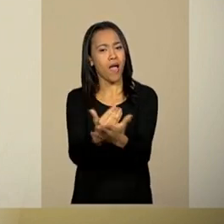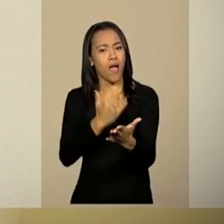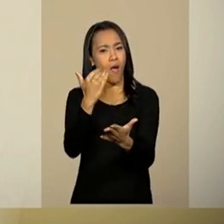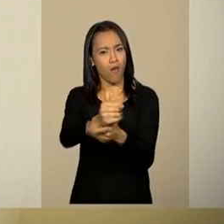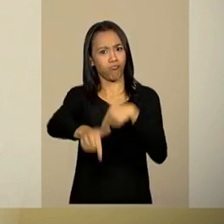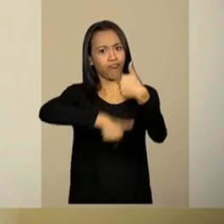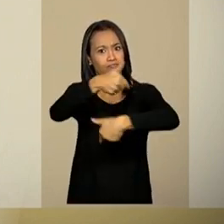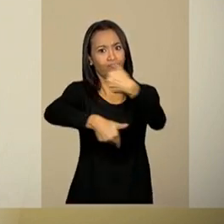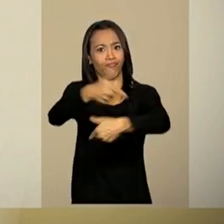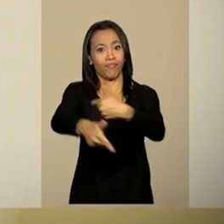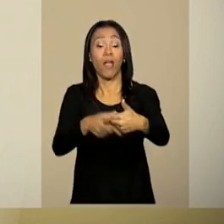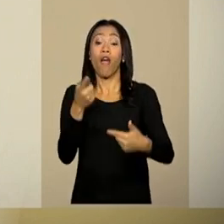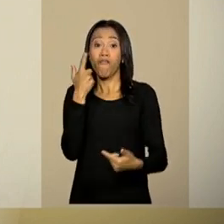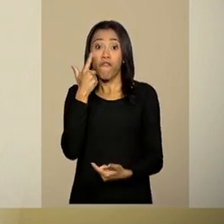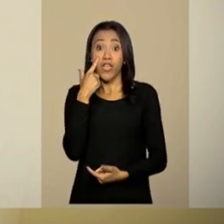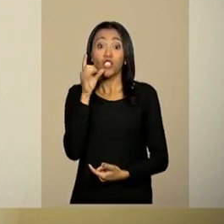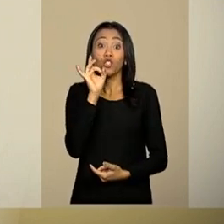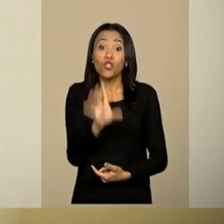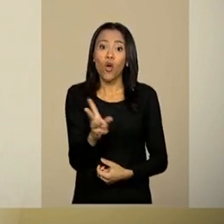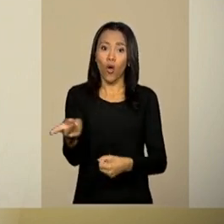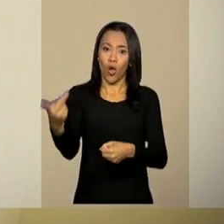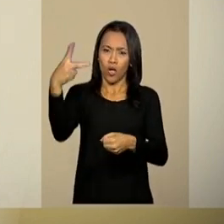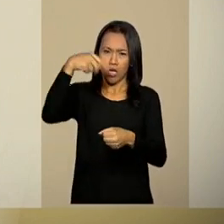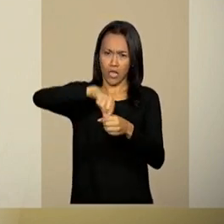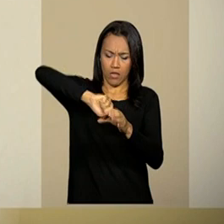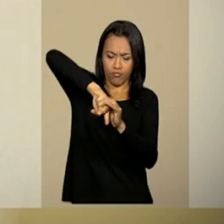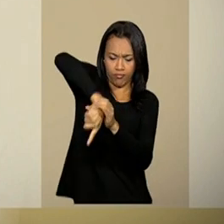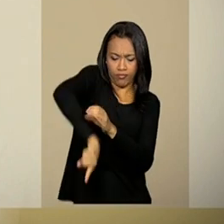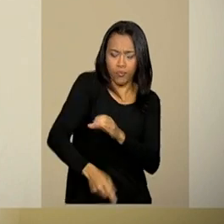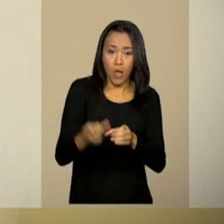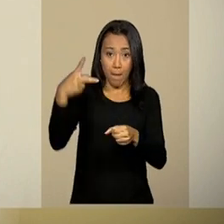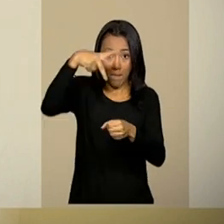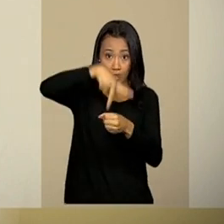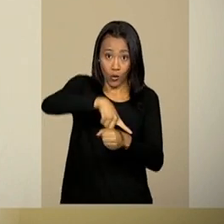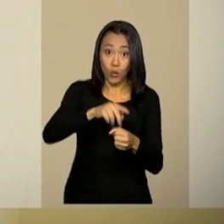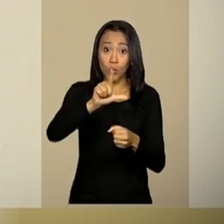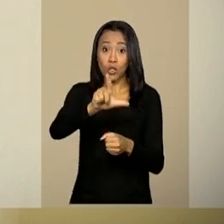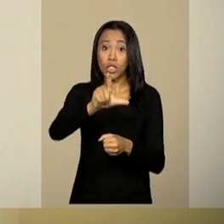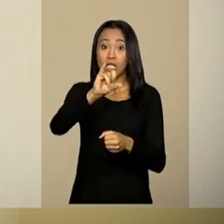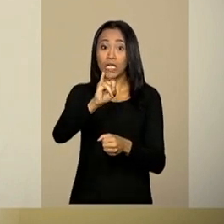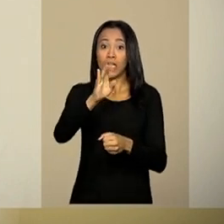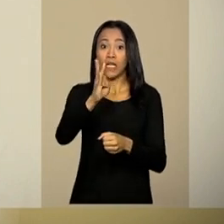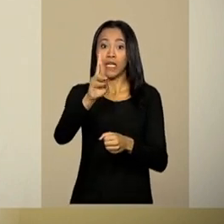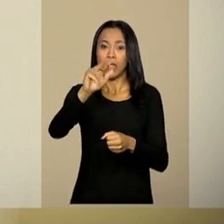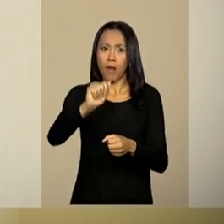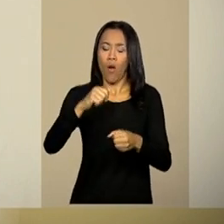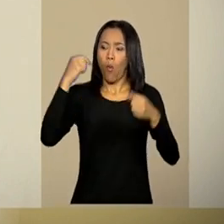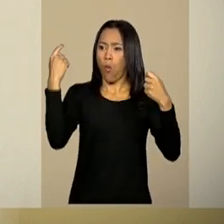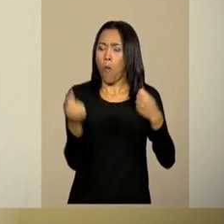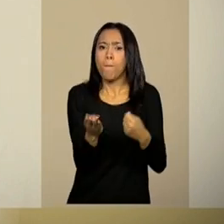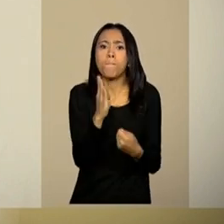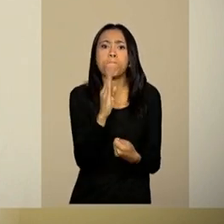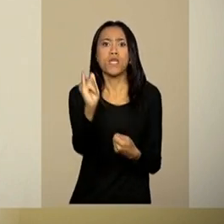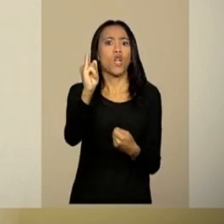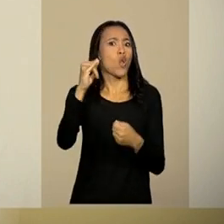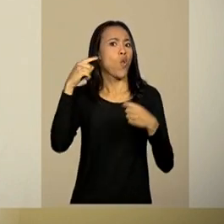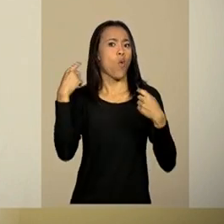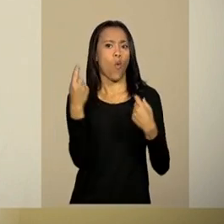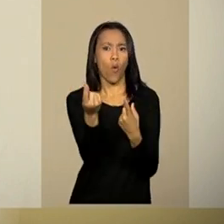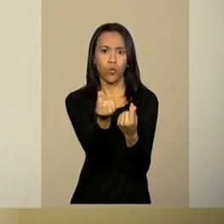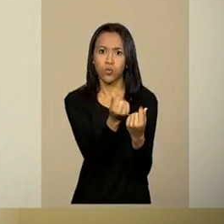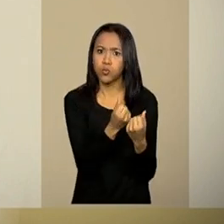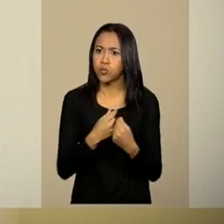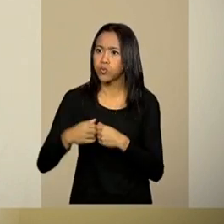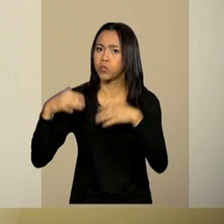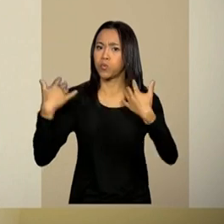veja você Luciano que só a exploração do campo de libra vai render bilhões e bilhões centenas de